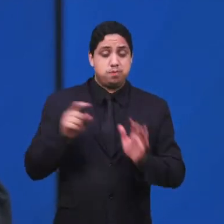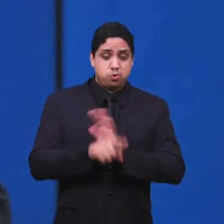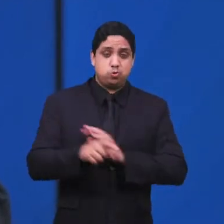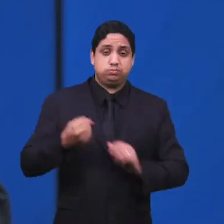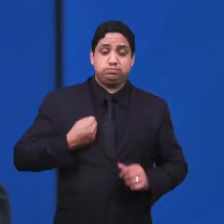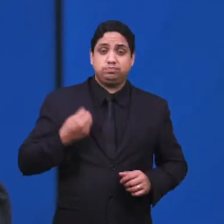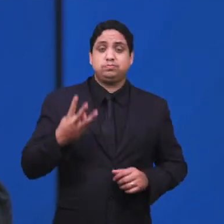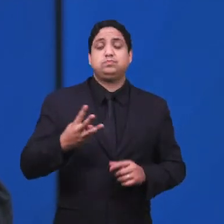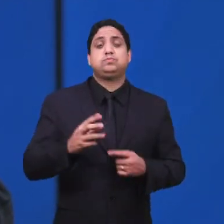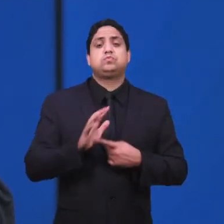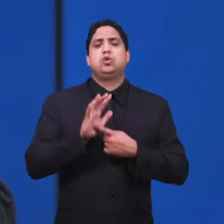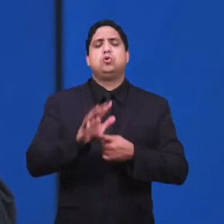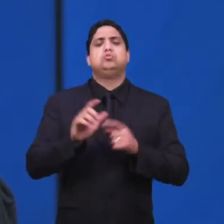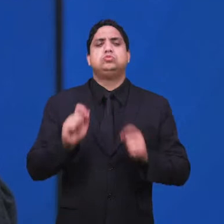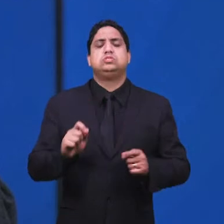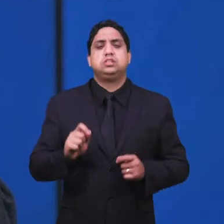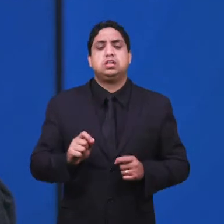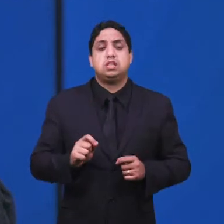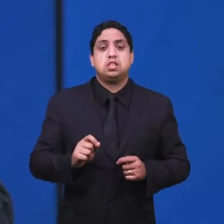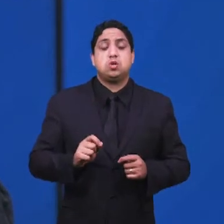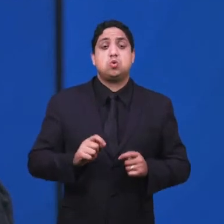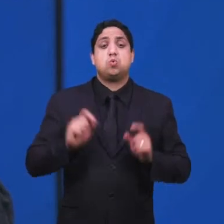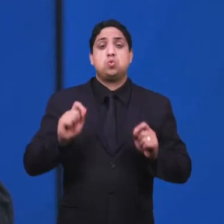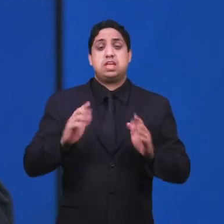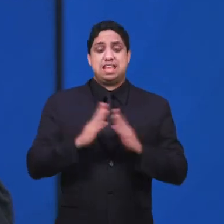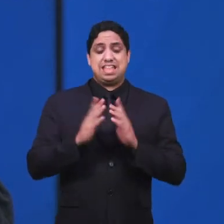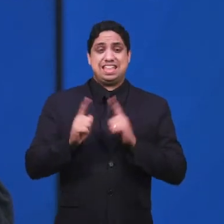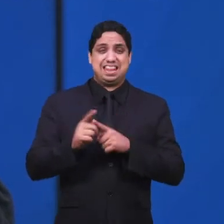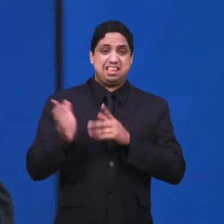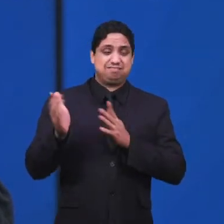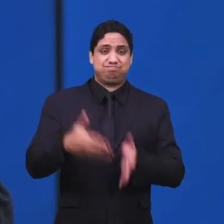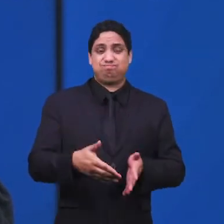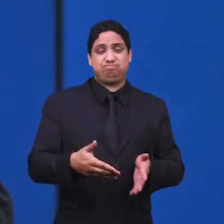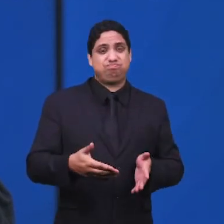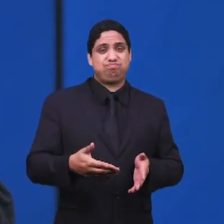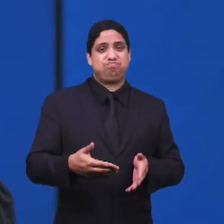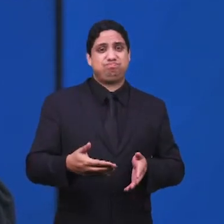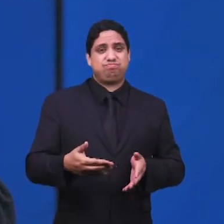expressão que mostra aquilo que a igreja infiel, ela